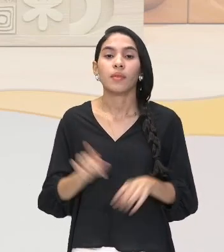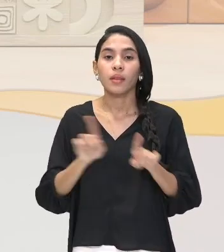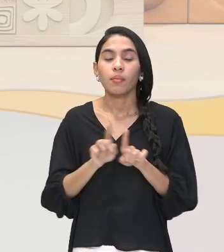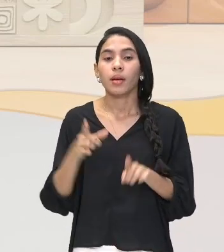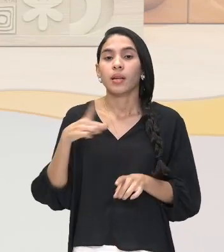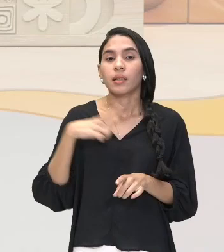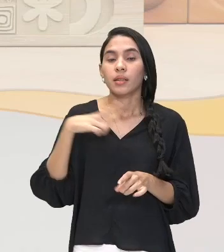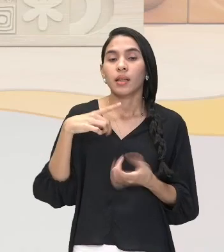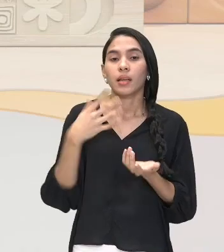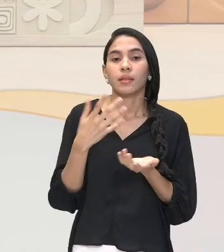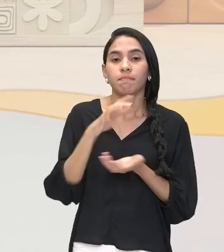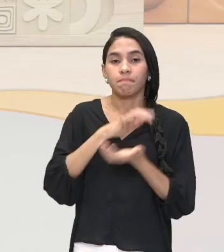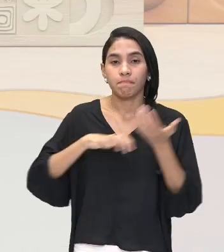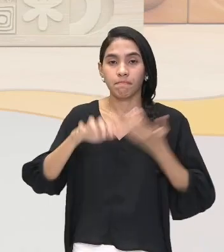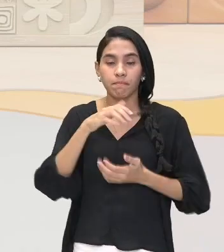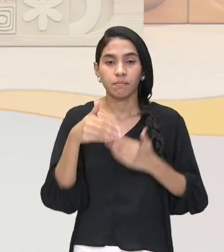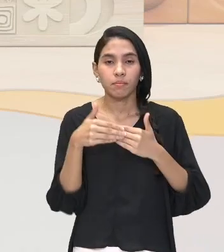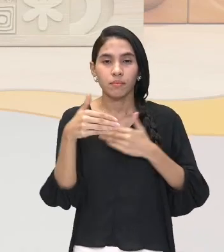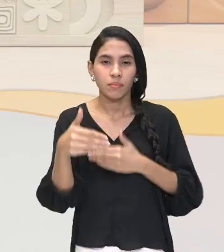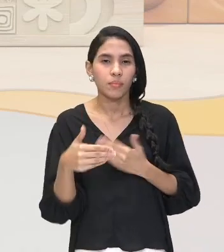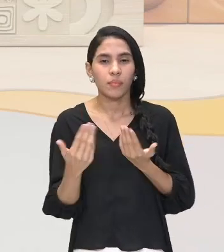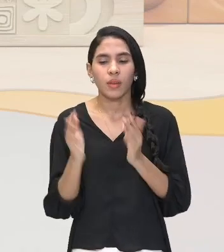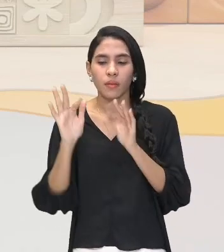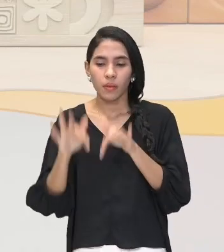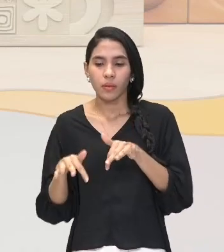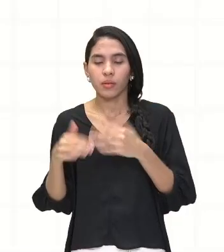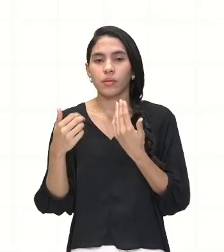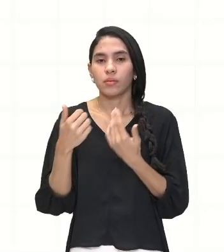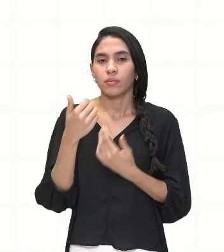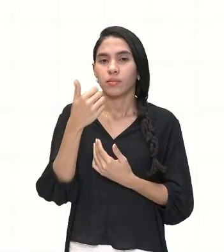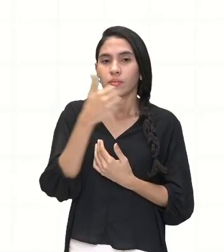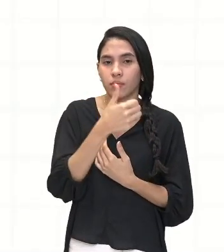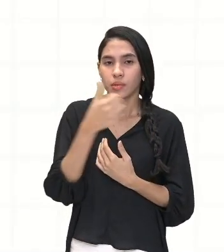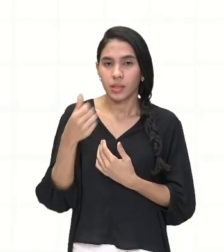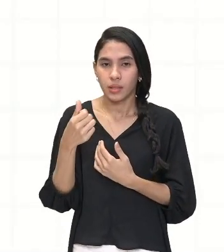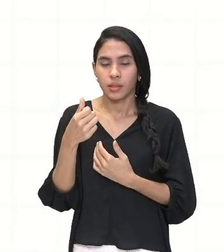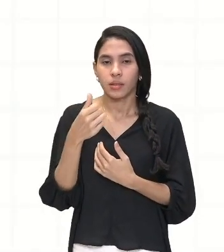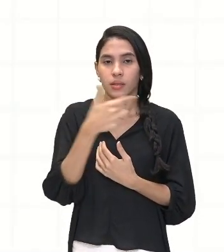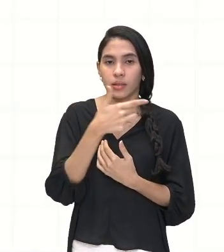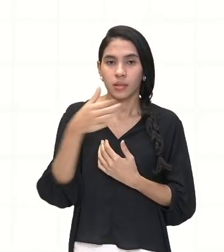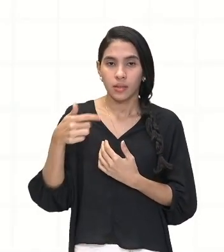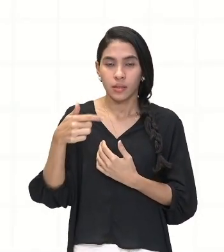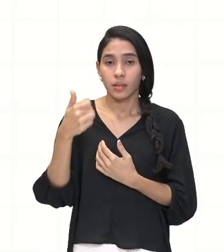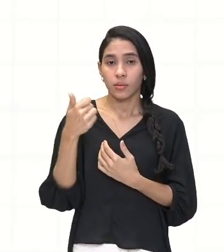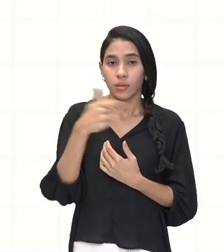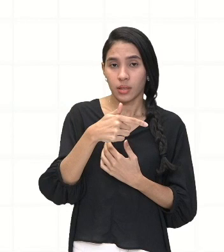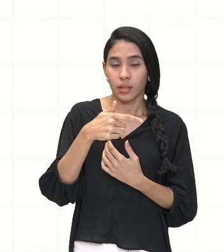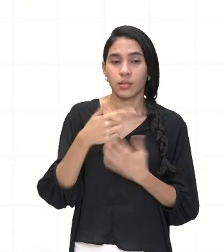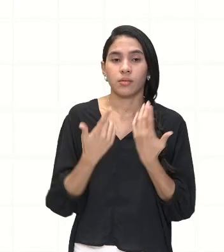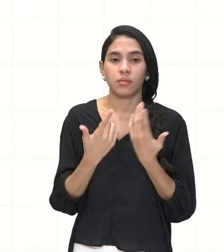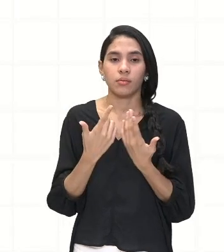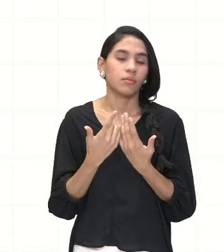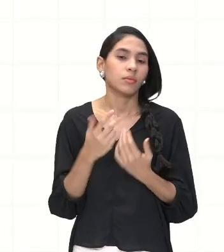vai iniciar no finalzinho do século XVII e ele vai